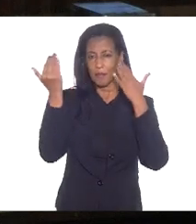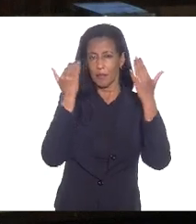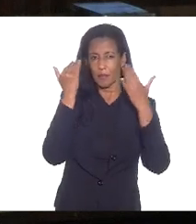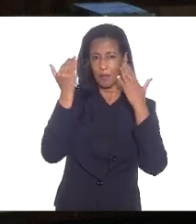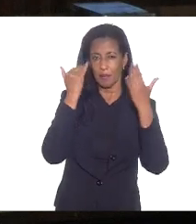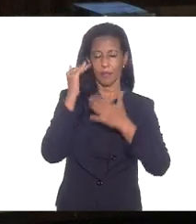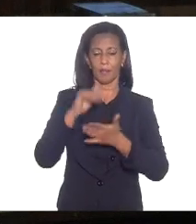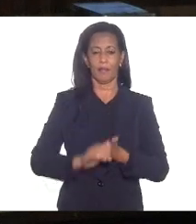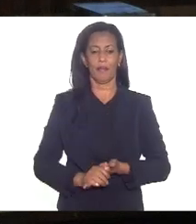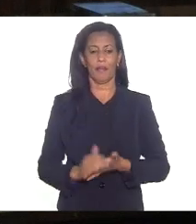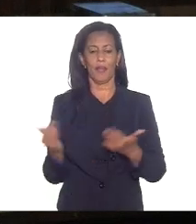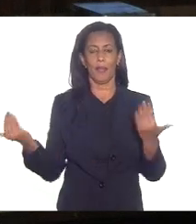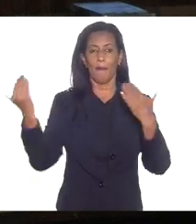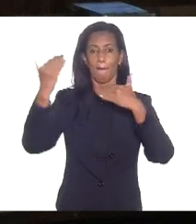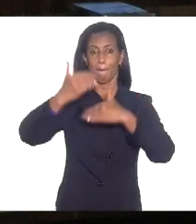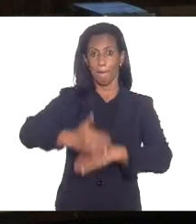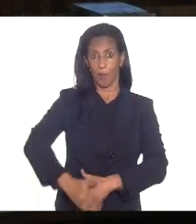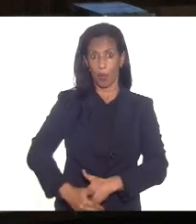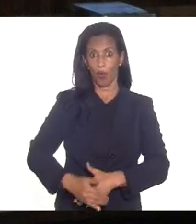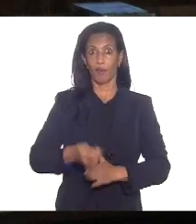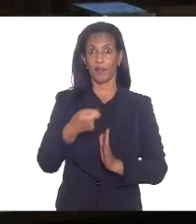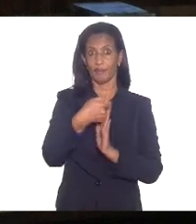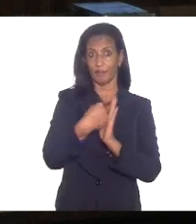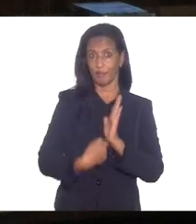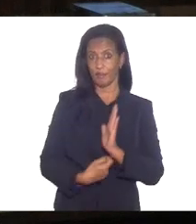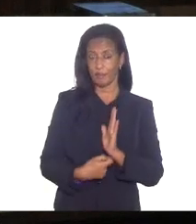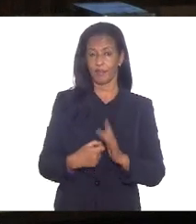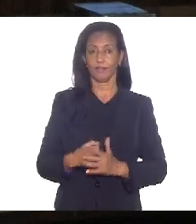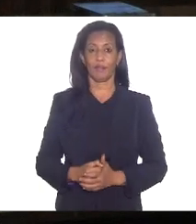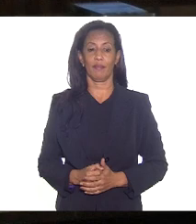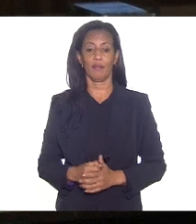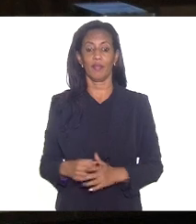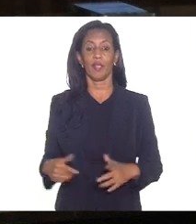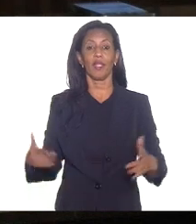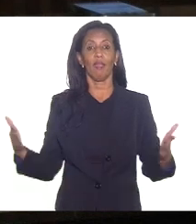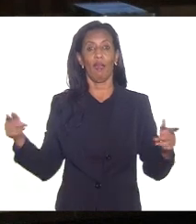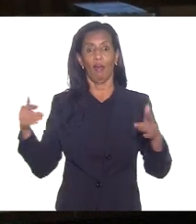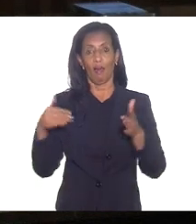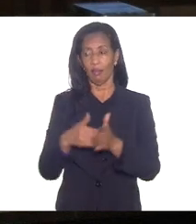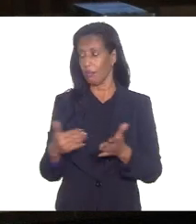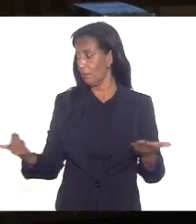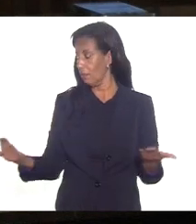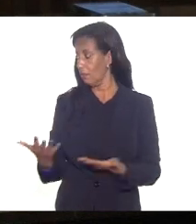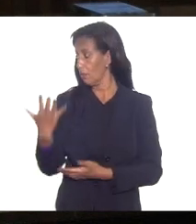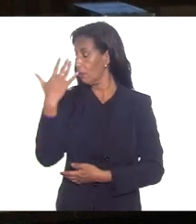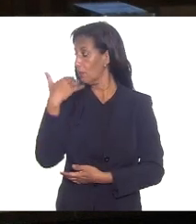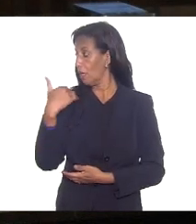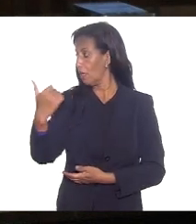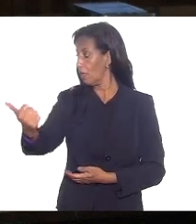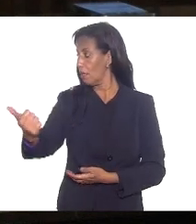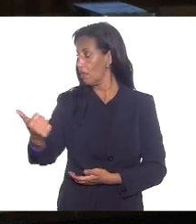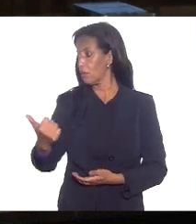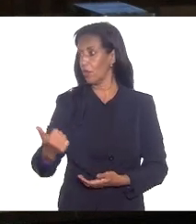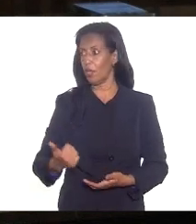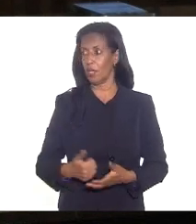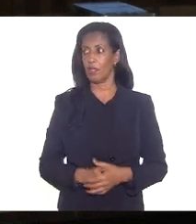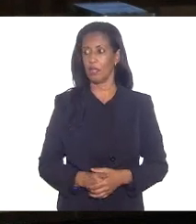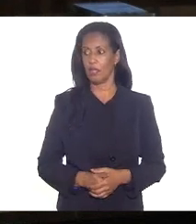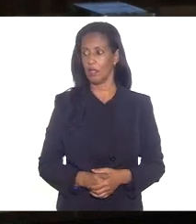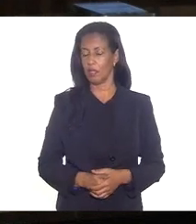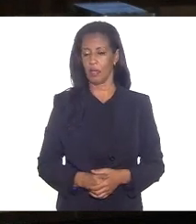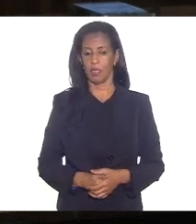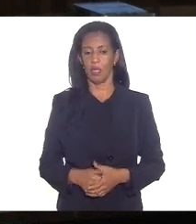psicotécnico, prova teórica, e até hoje não foram chamados.